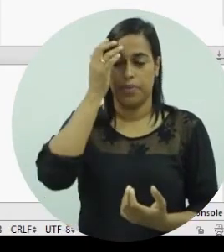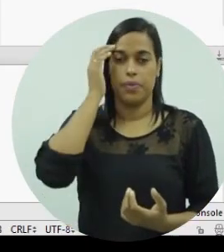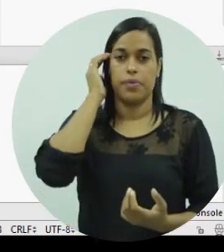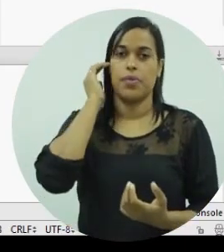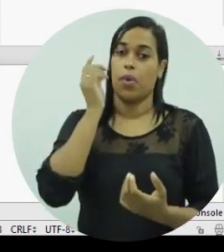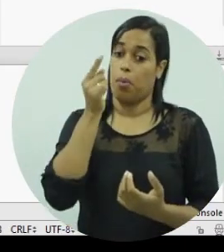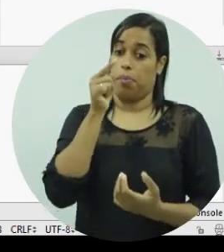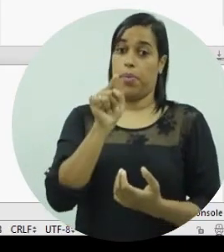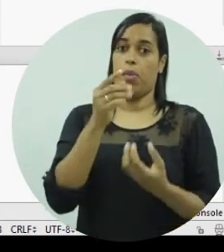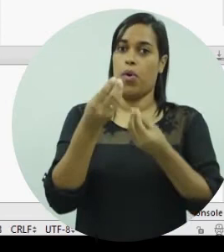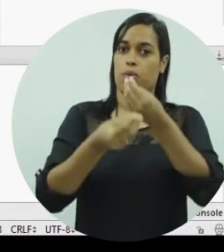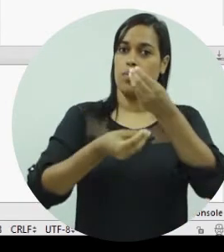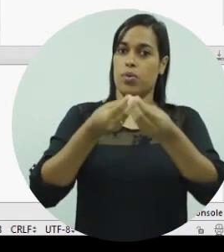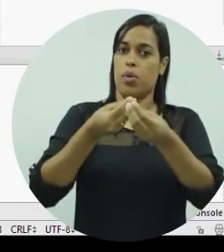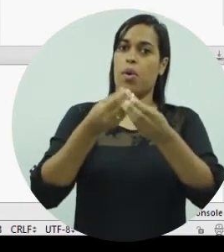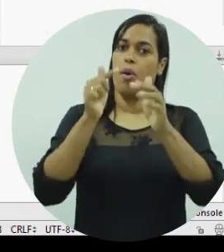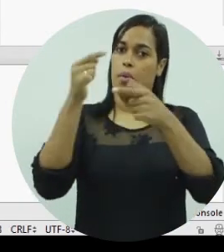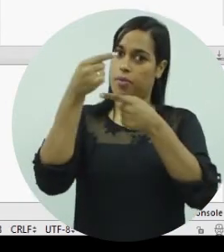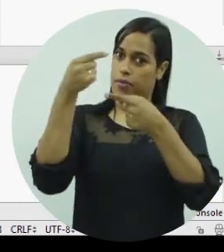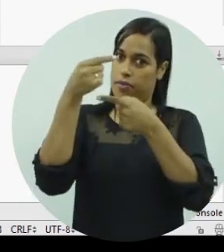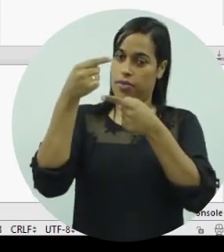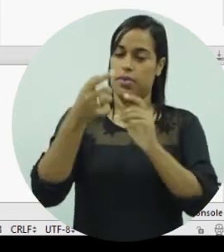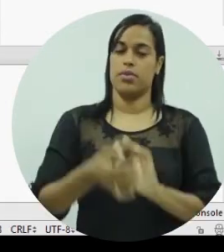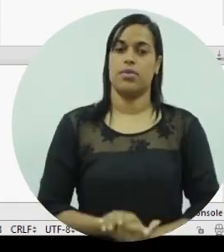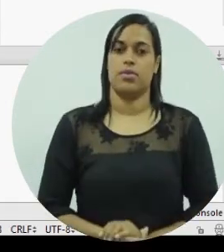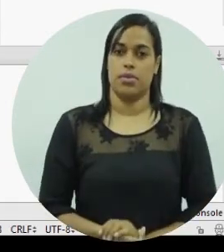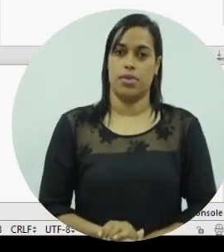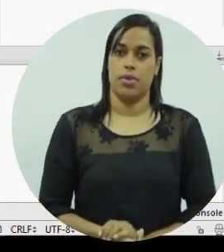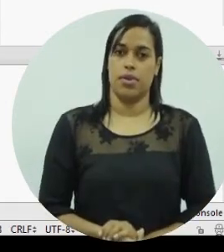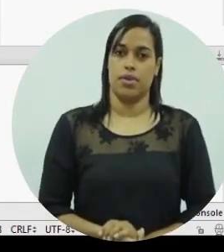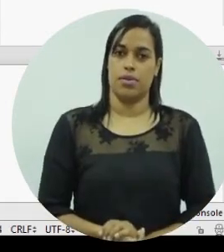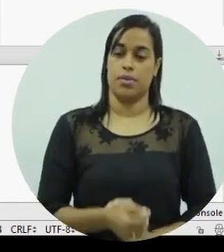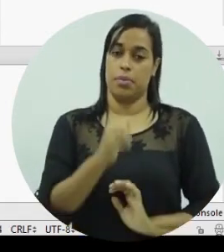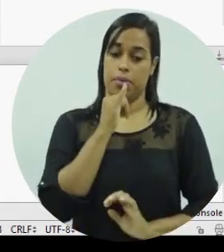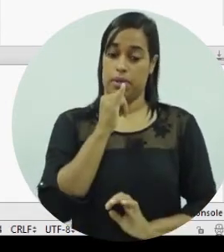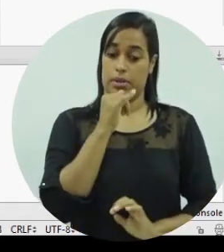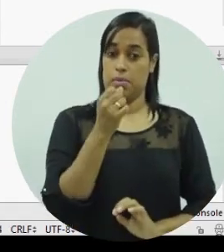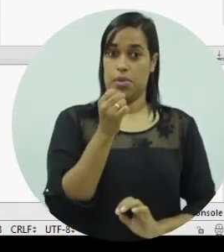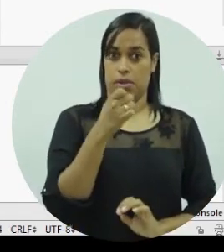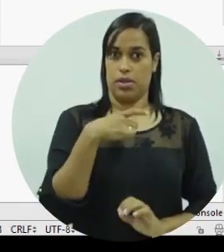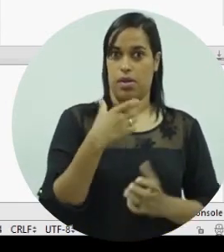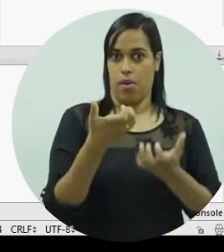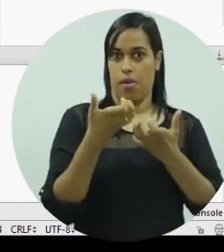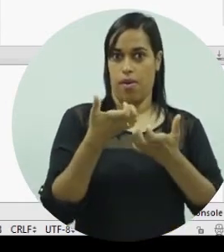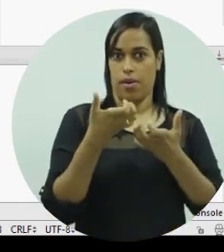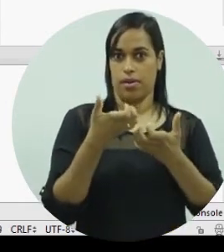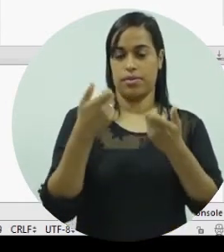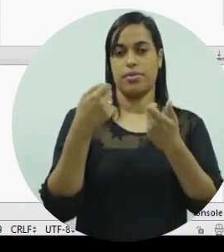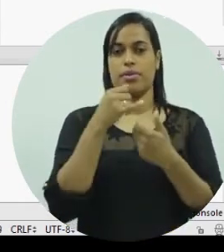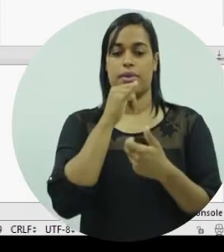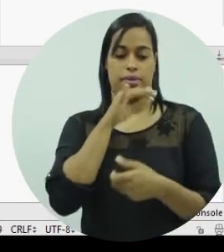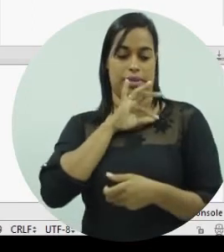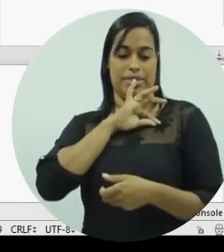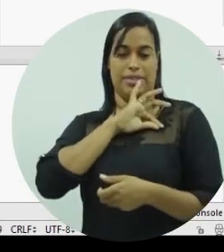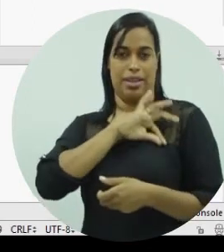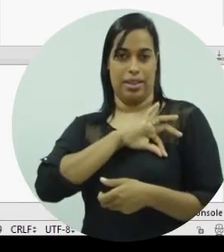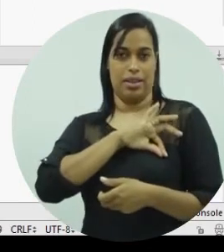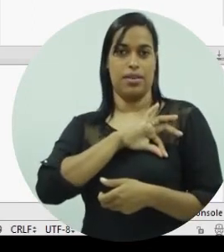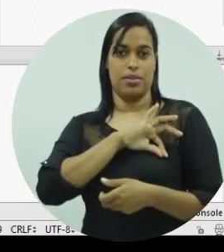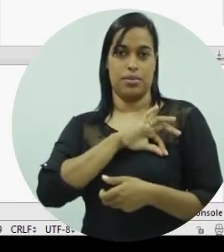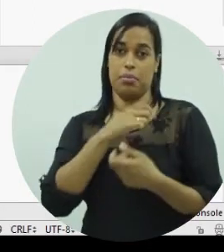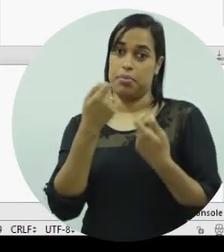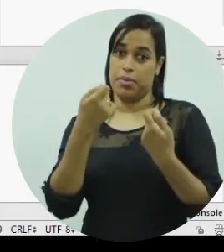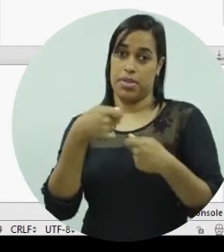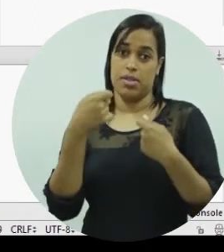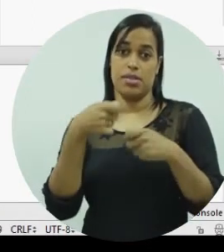casa fracionária. Então, se eu quiser declarar um salário, eu vou ter que colocar